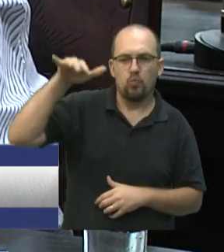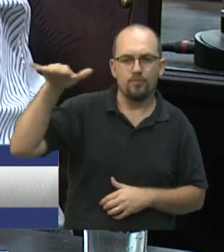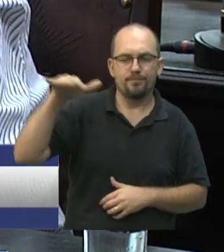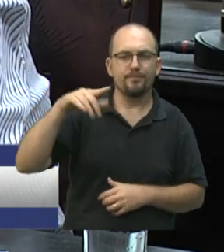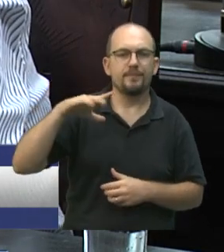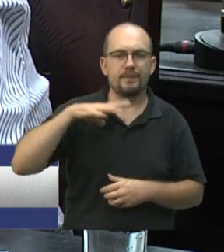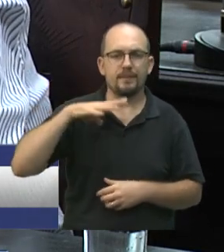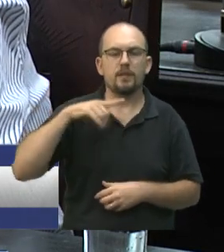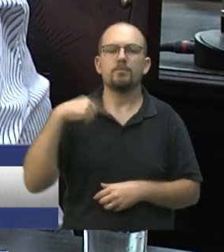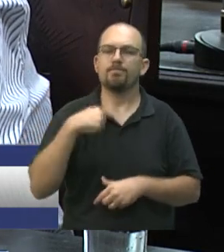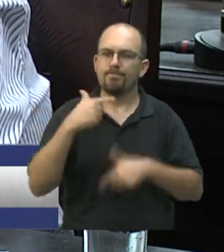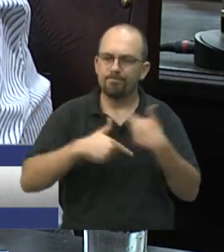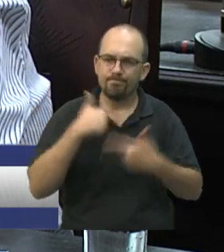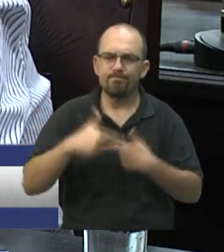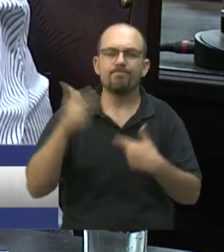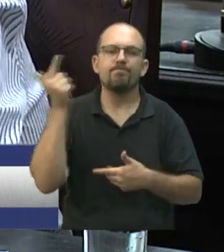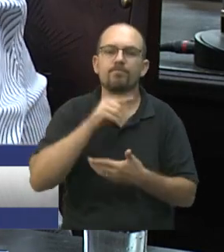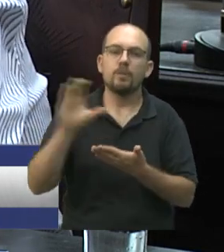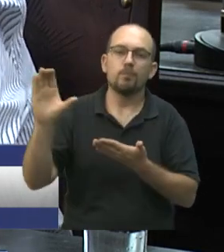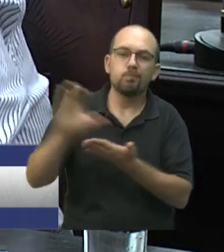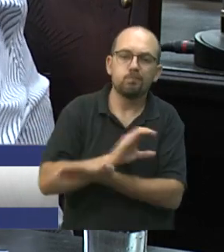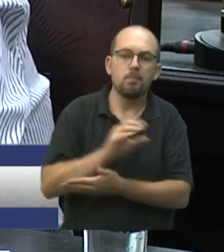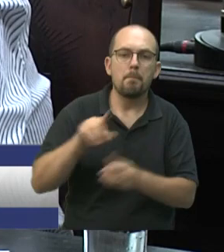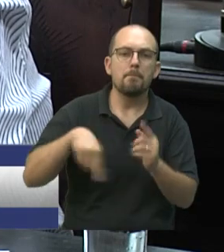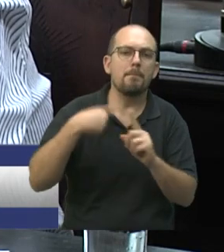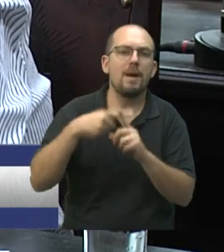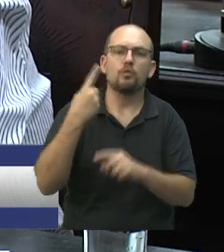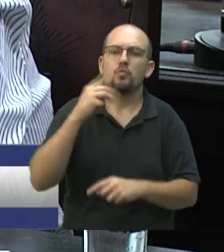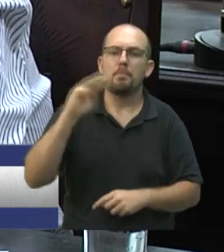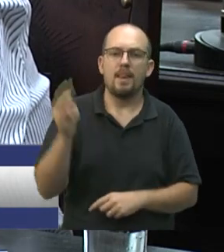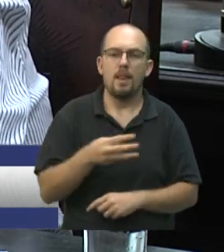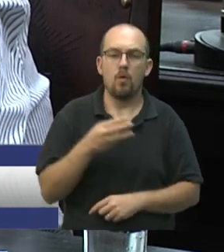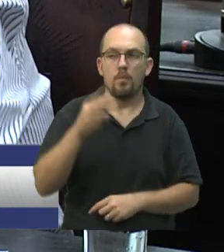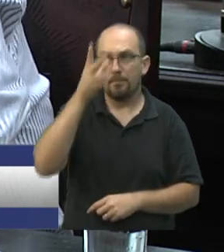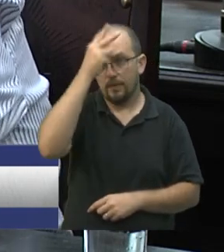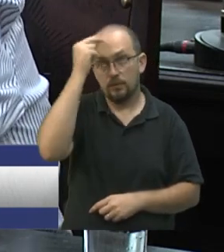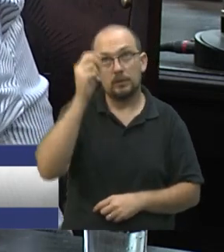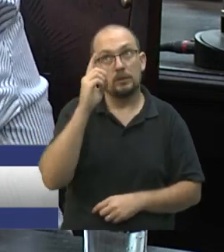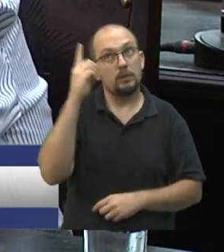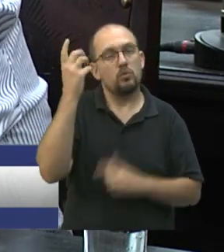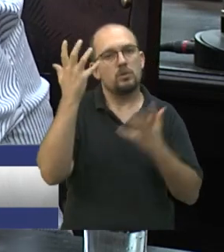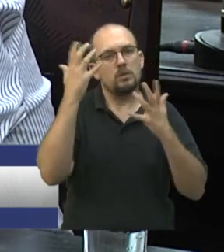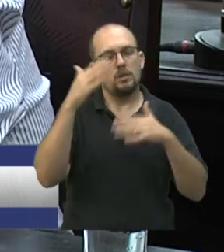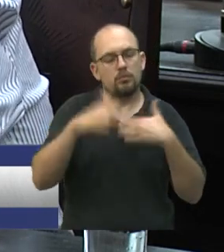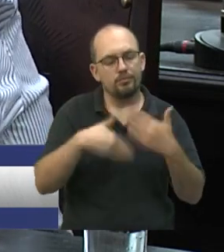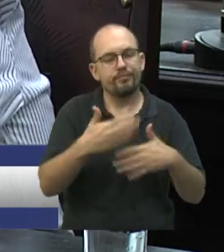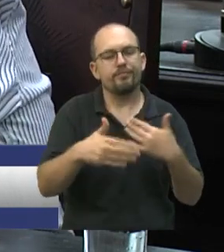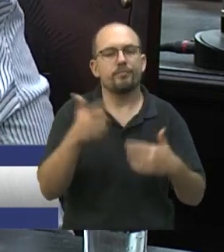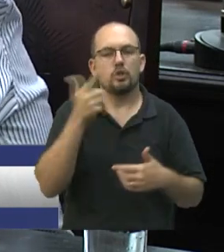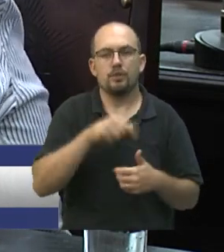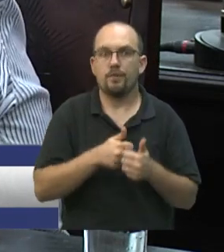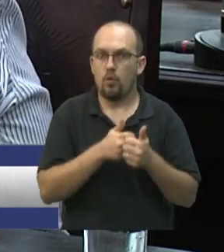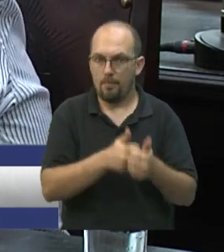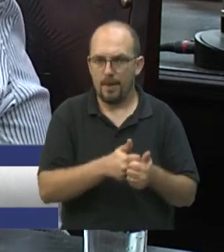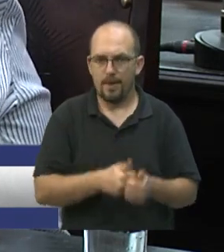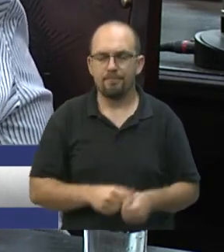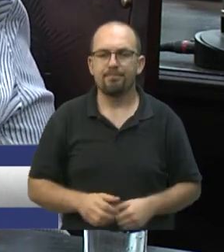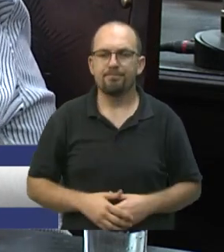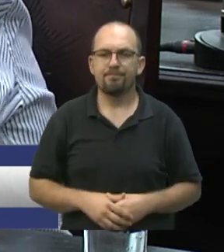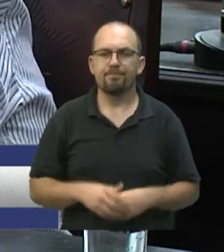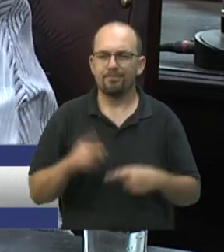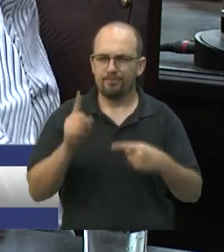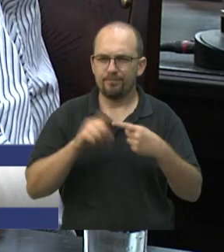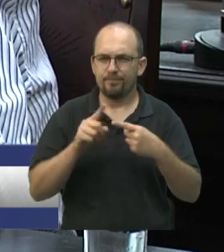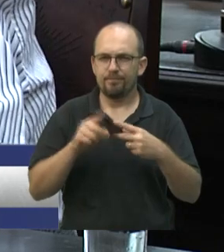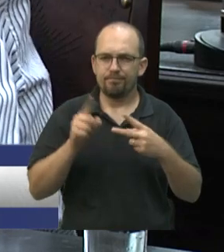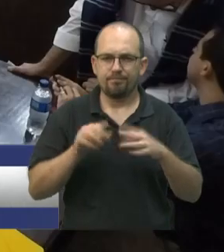trabalhamos bastante, trouxemos mais de 1 milhão para essa prefeitura, e se Deus quiser, lá deve ocorrer, a gente vai acompanhar. A pergunta, por gentileza, só finalizo